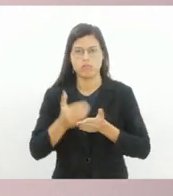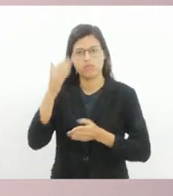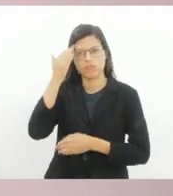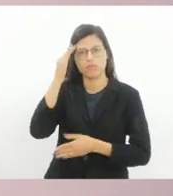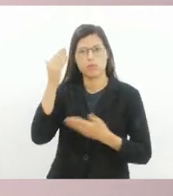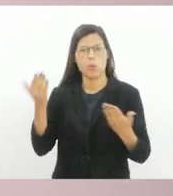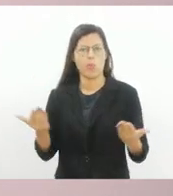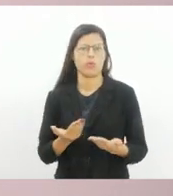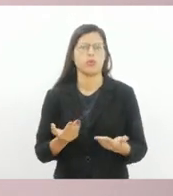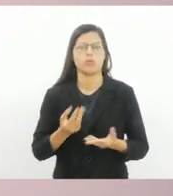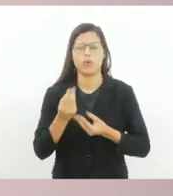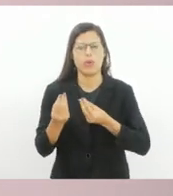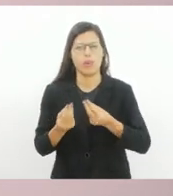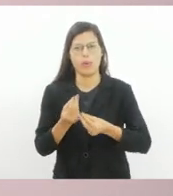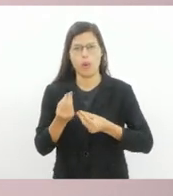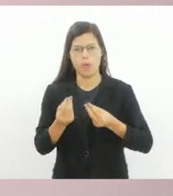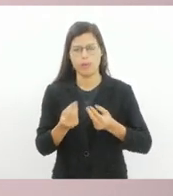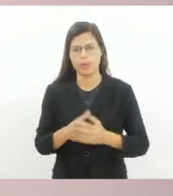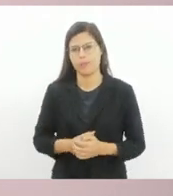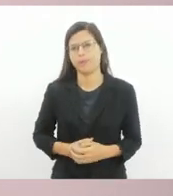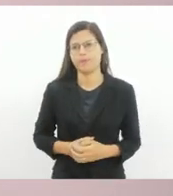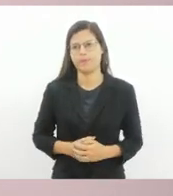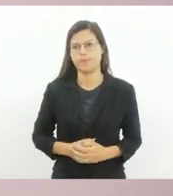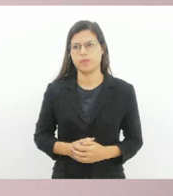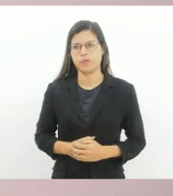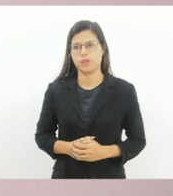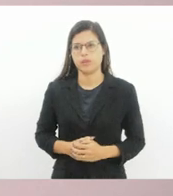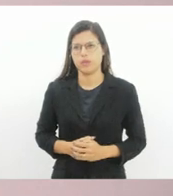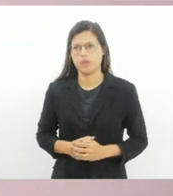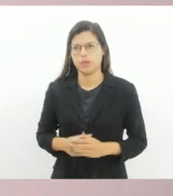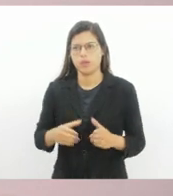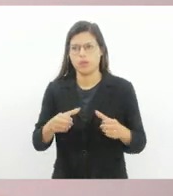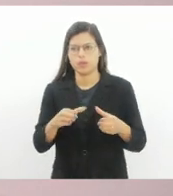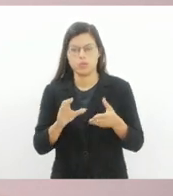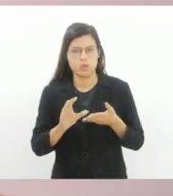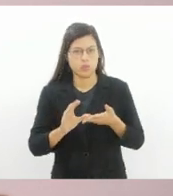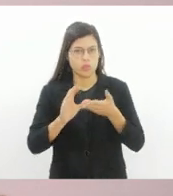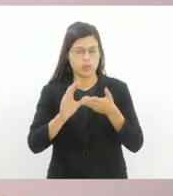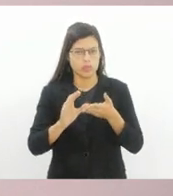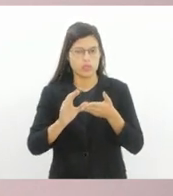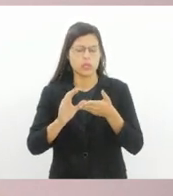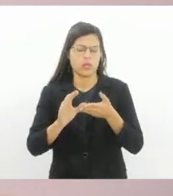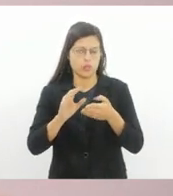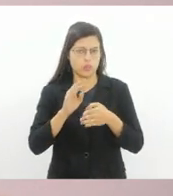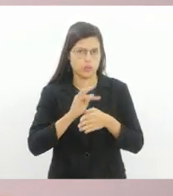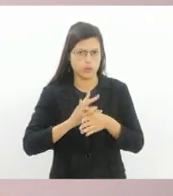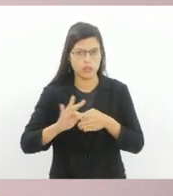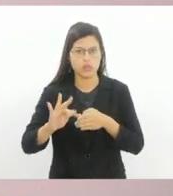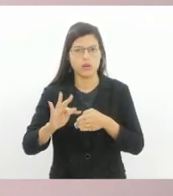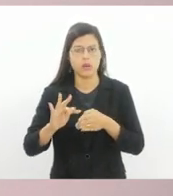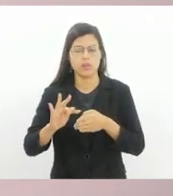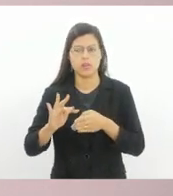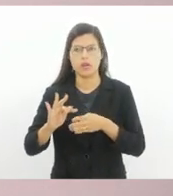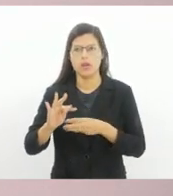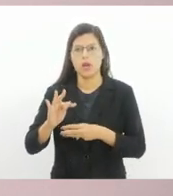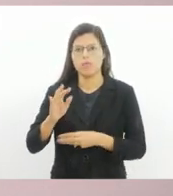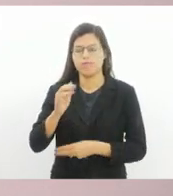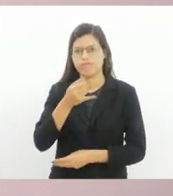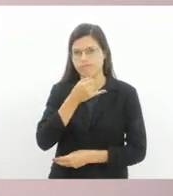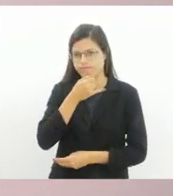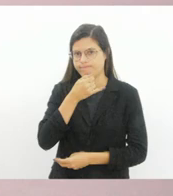está essa composição dos conselheiros tutelares, infelizmente,